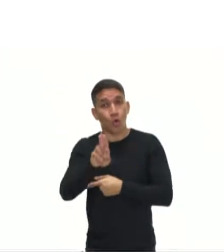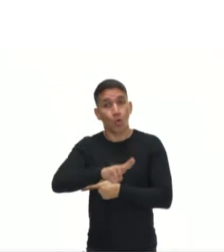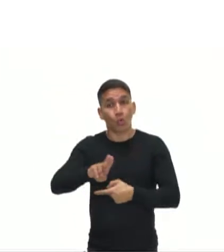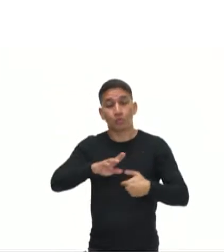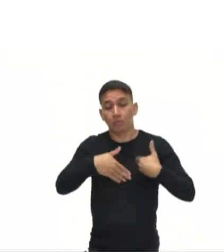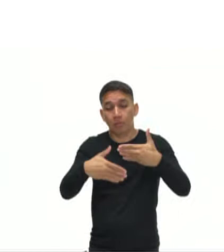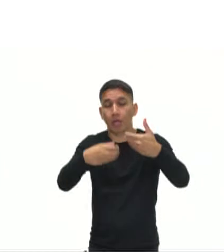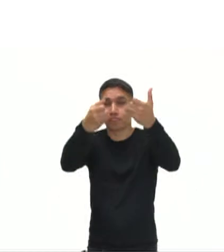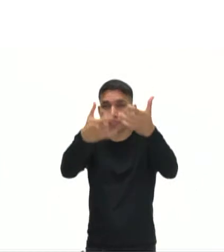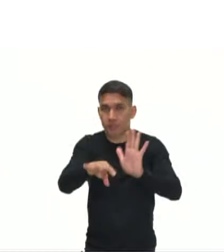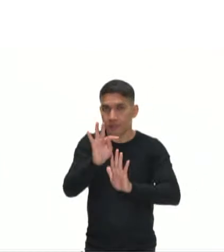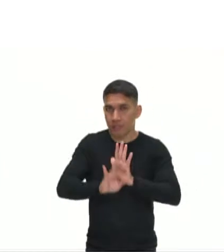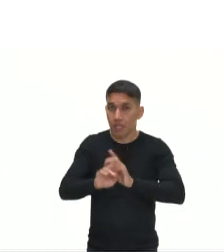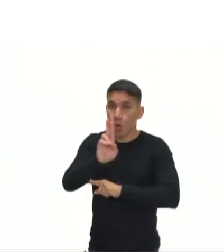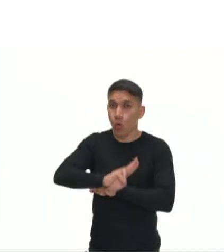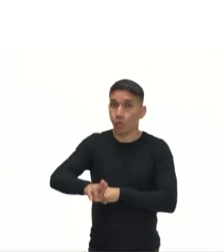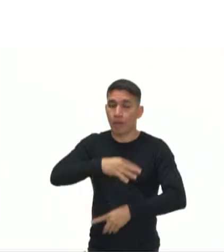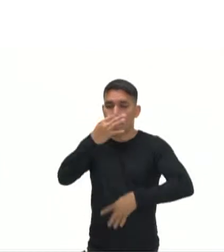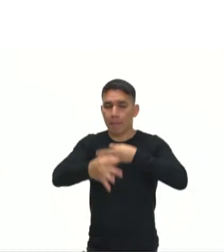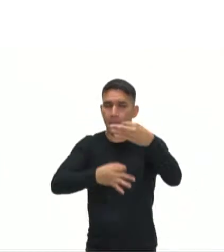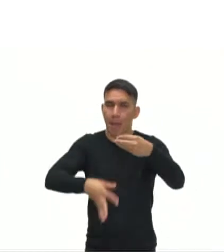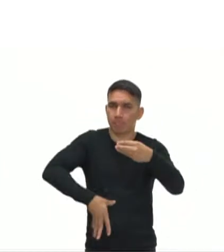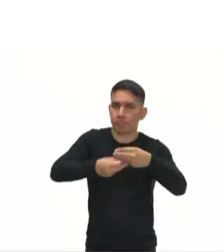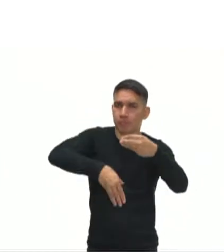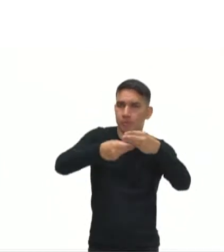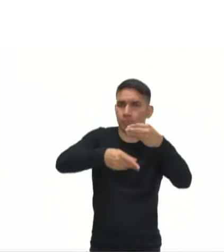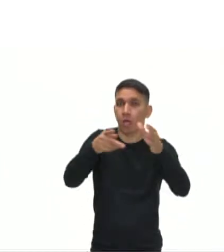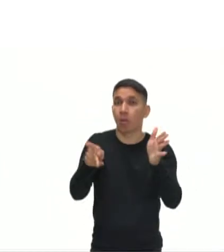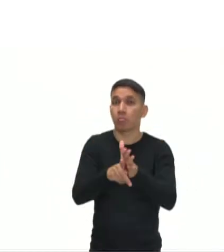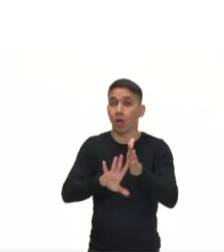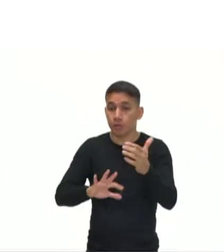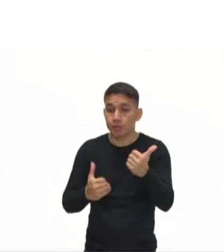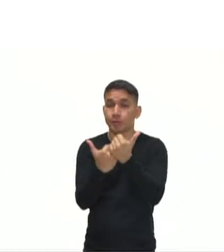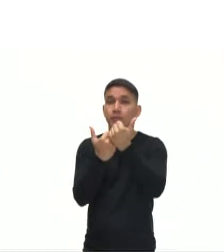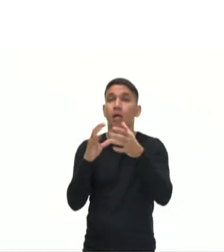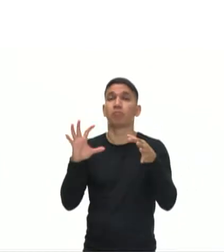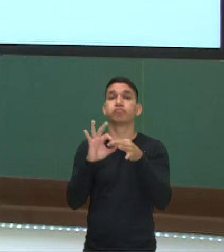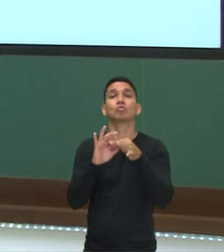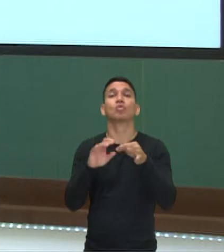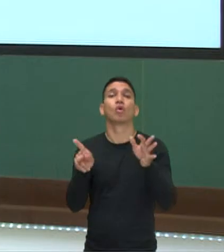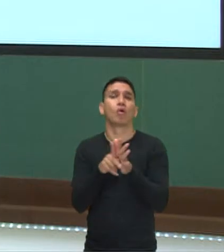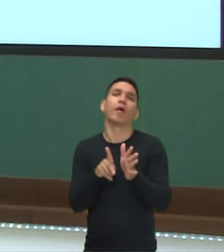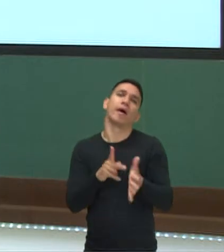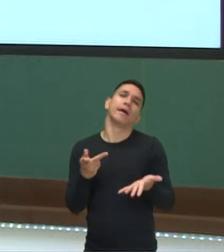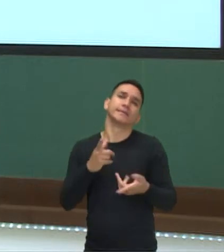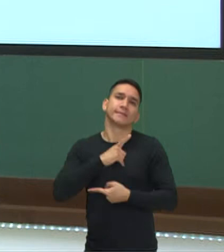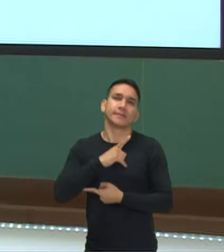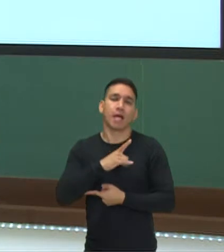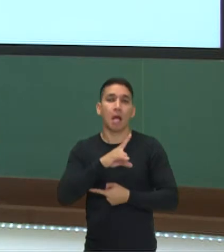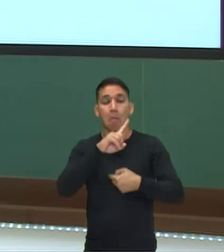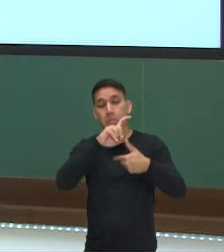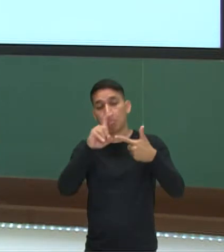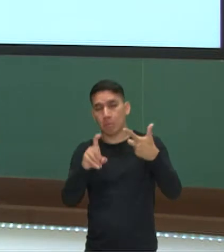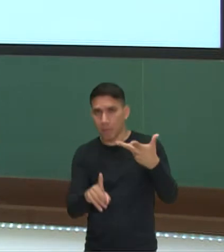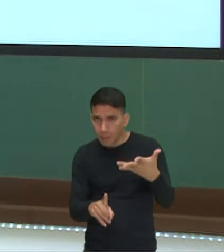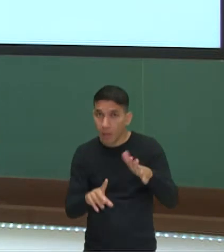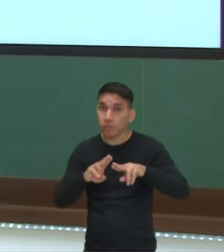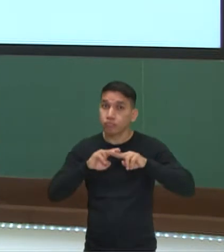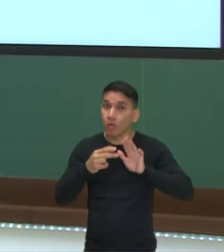de argumentações para validar as suas opiniões. Argumentações, ou seja, apresente